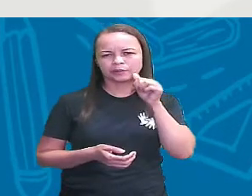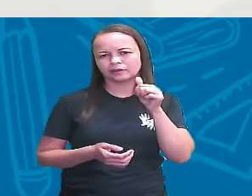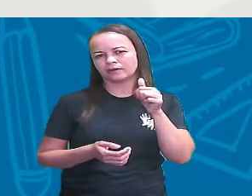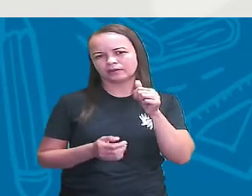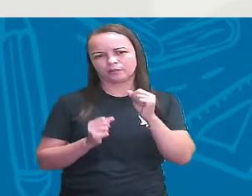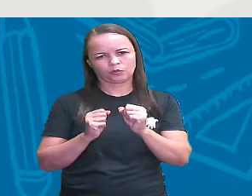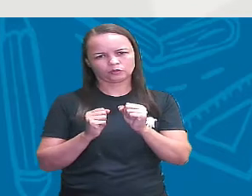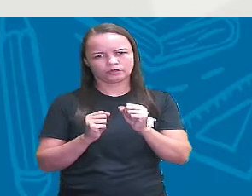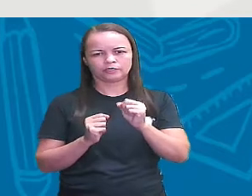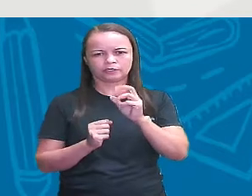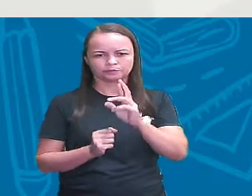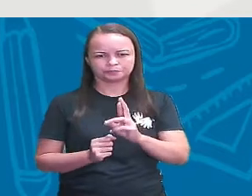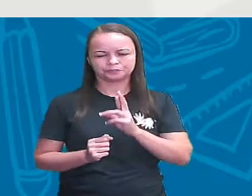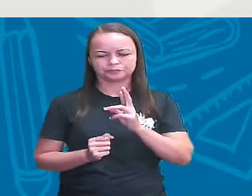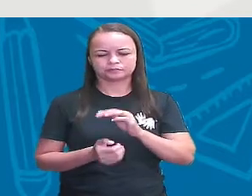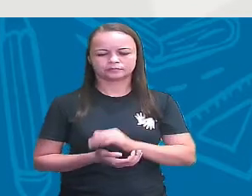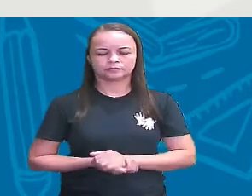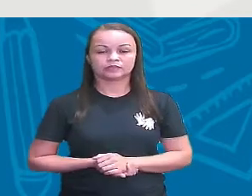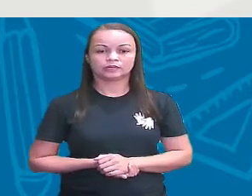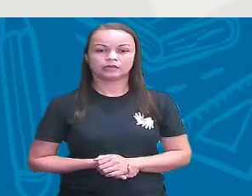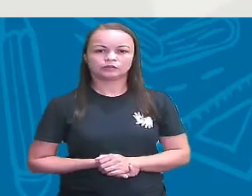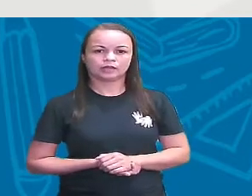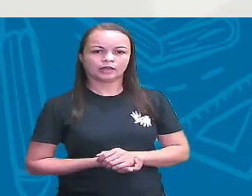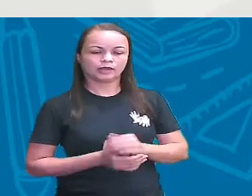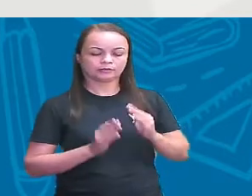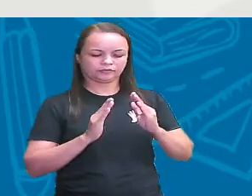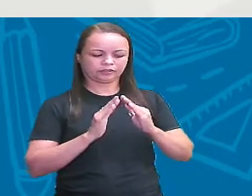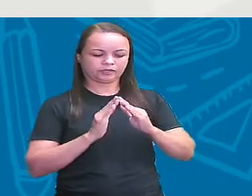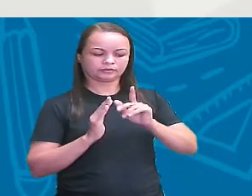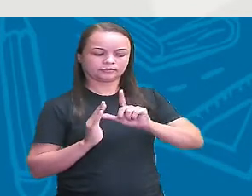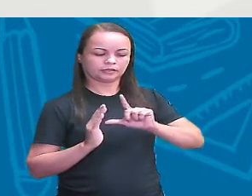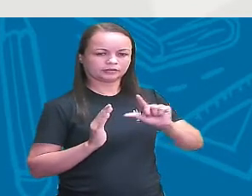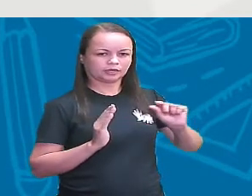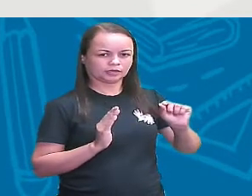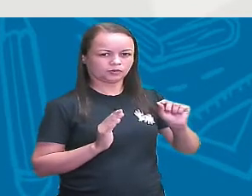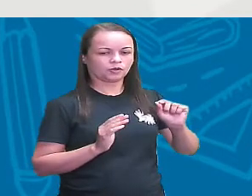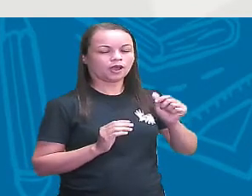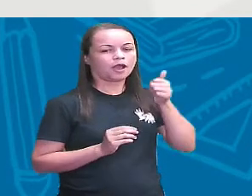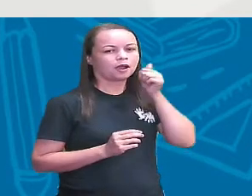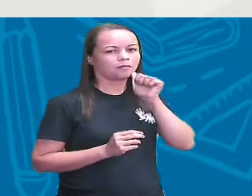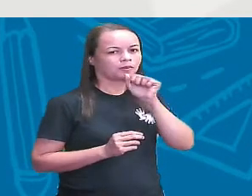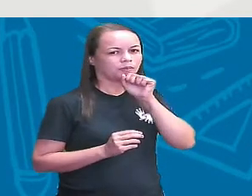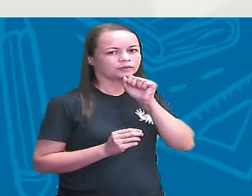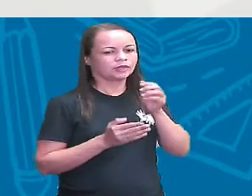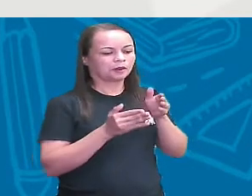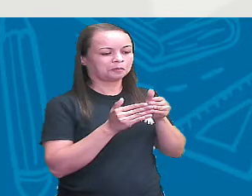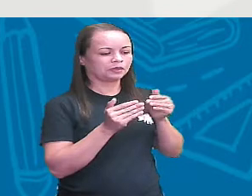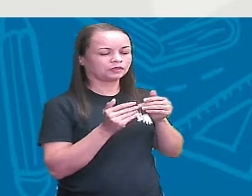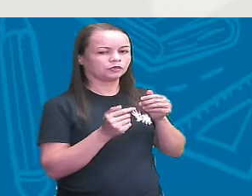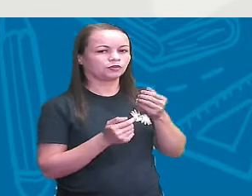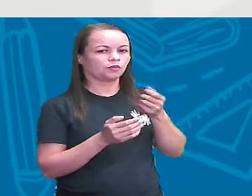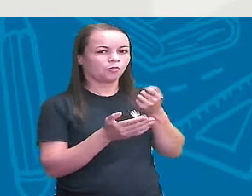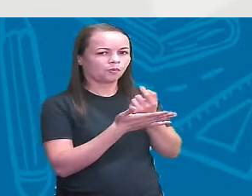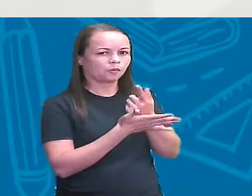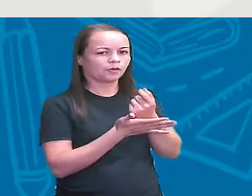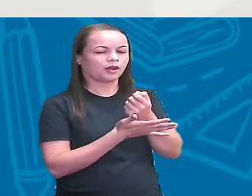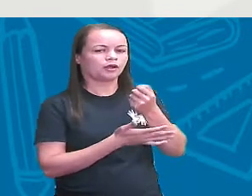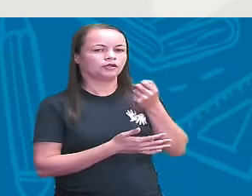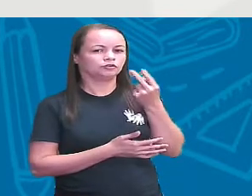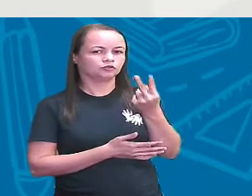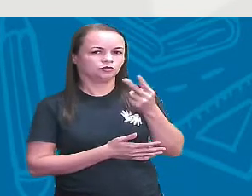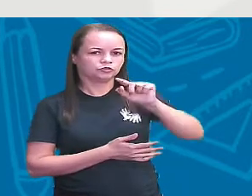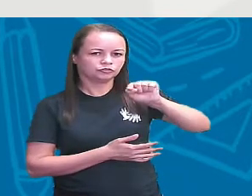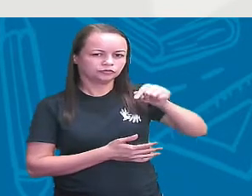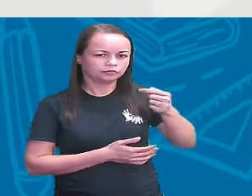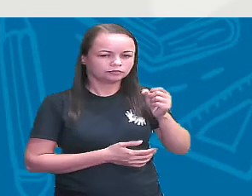gente? Olha só, quando ela saiu de casa, a mãe dela mandou ela comprar 2,8 metros.